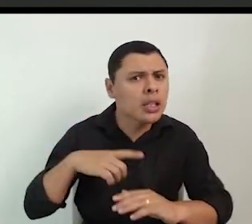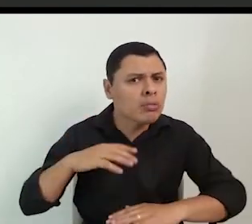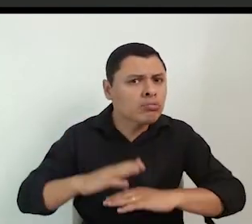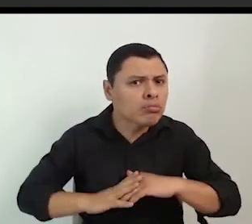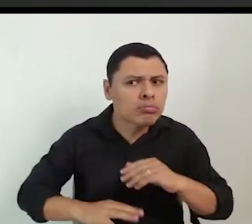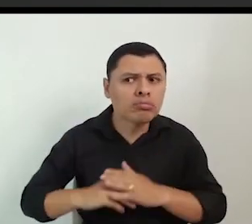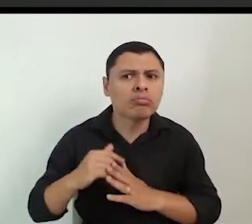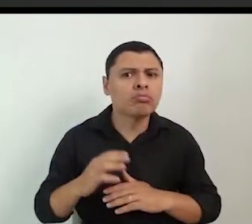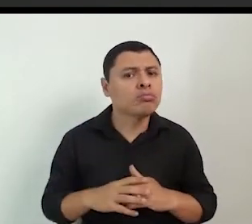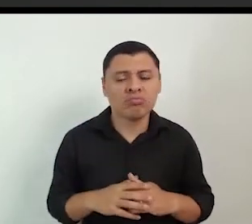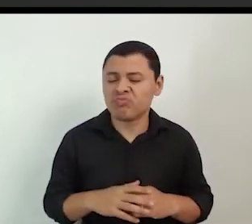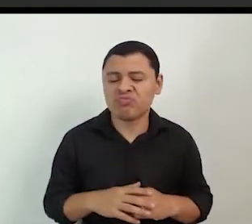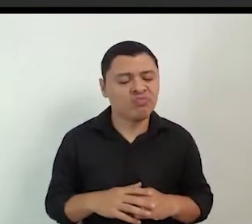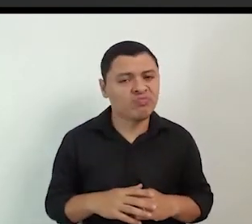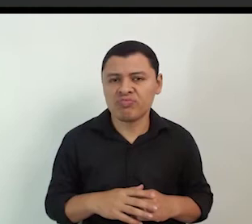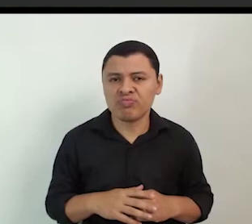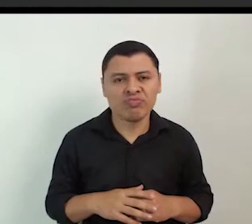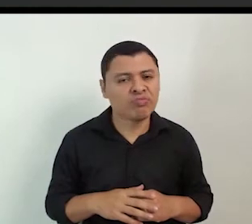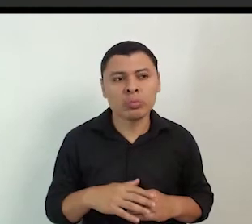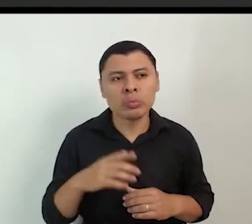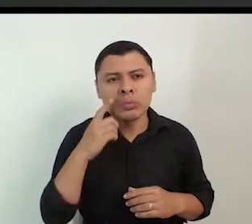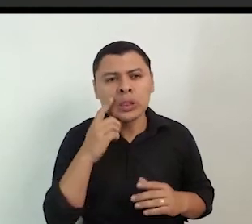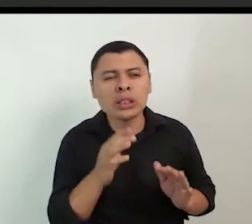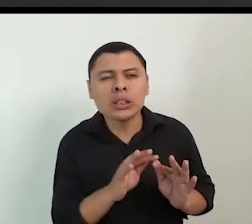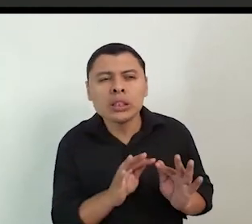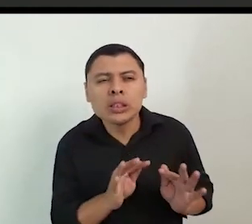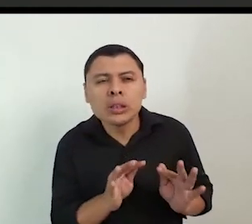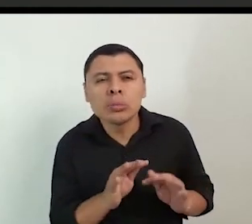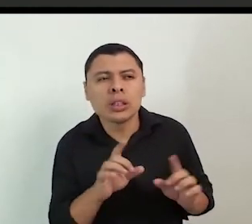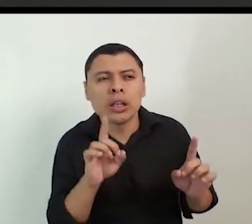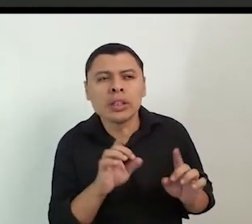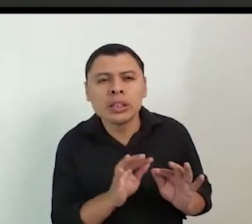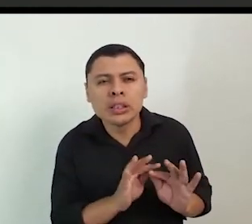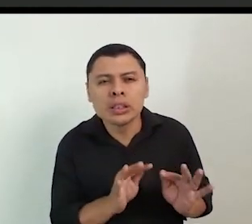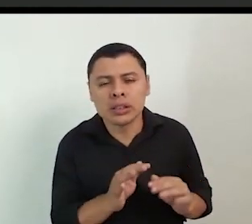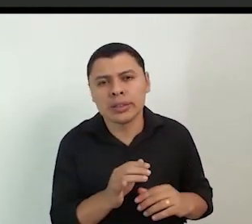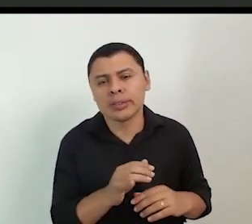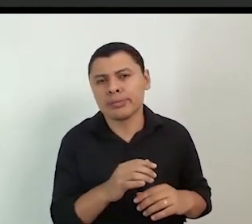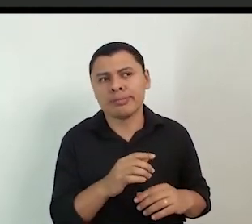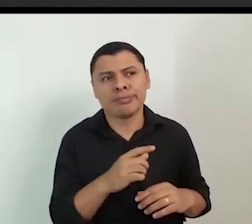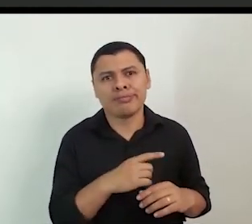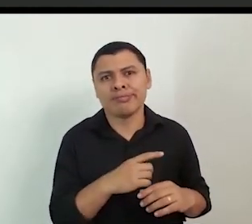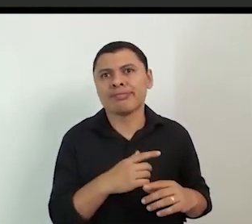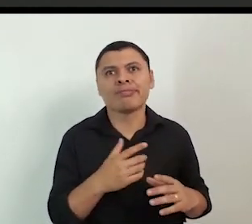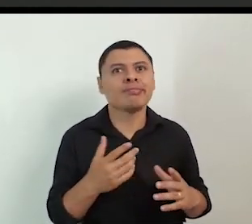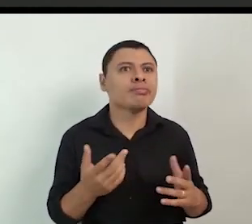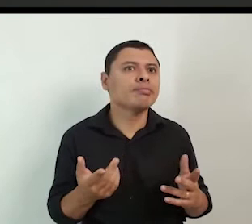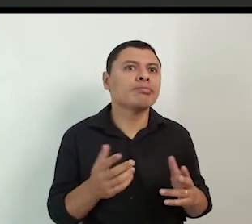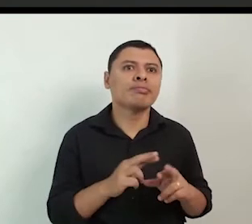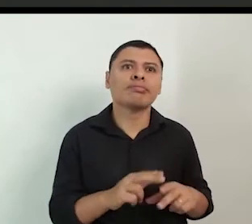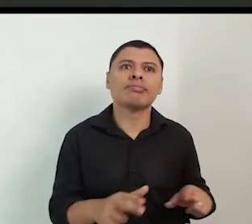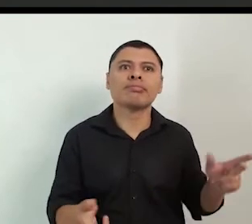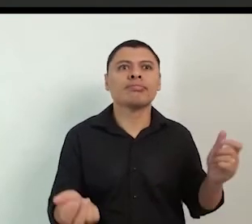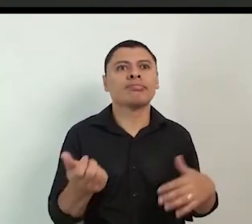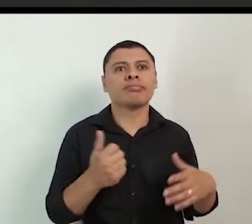precisa. A verdade é que a gente escuta das mais variadas histórias